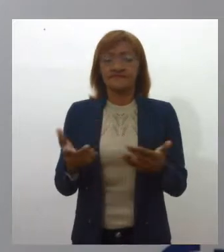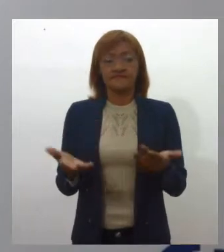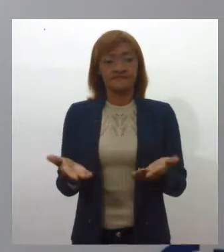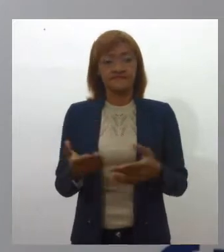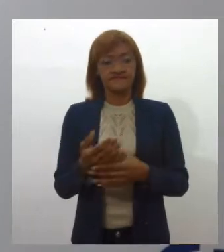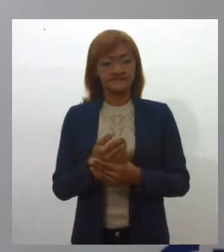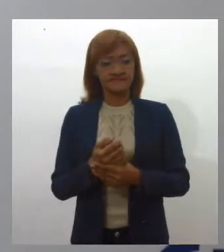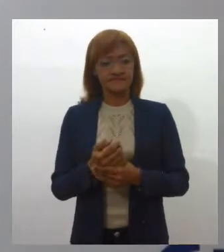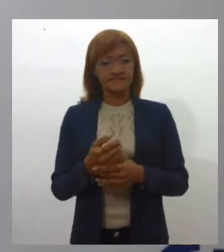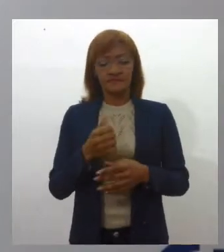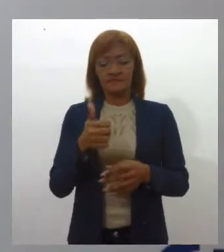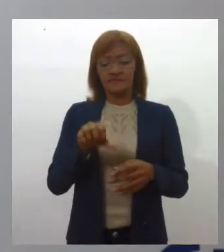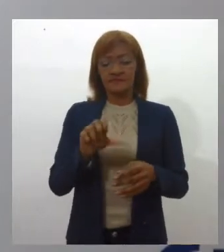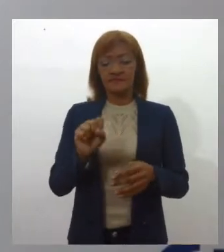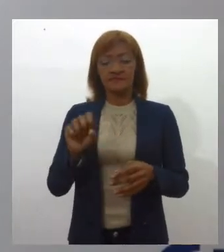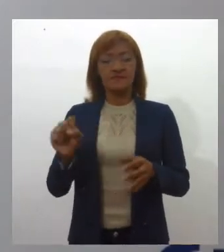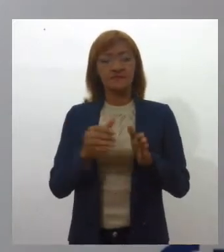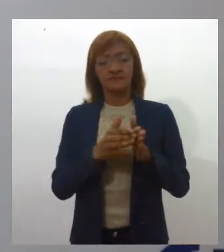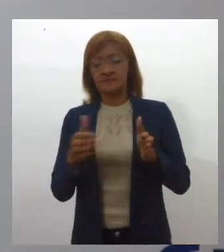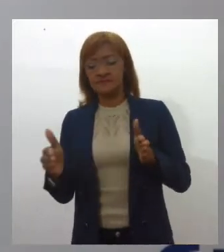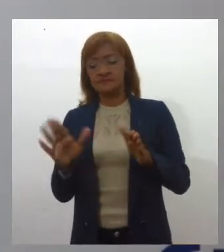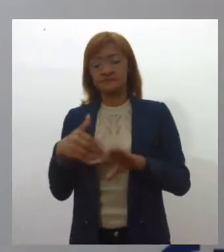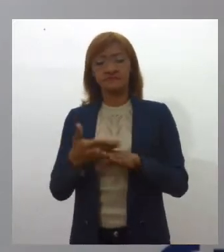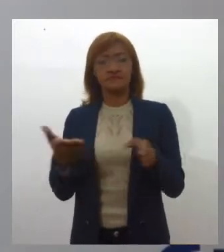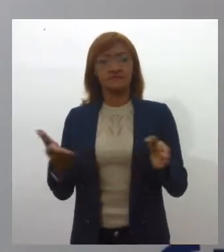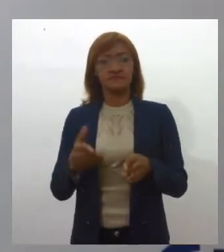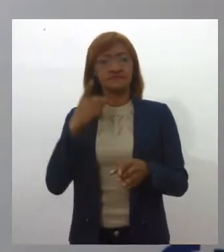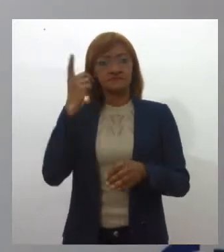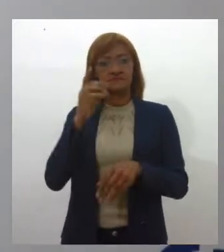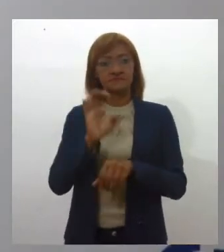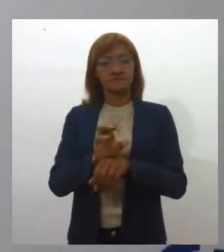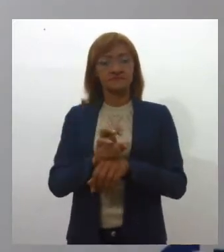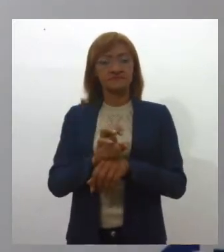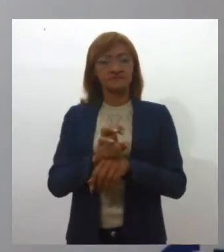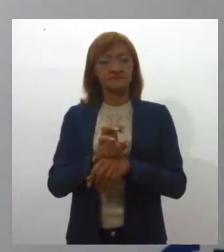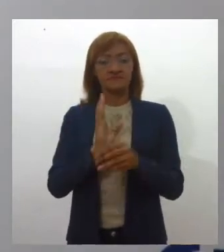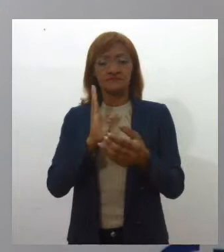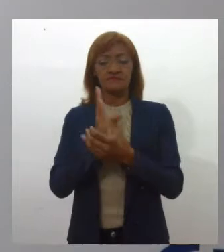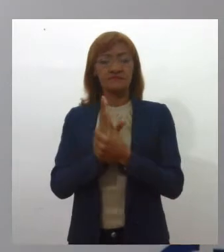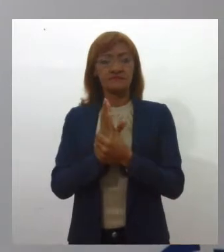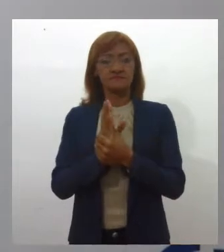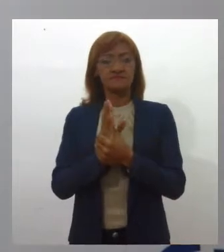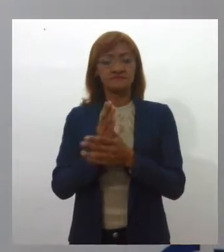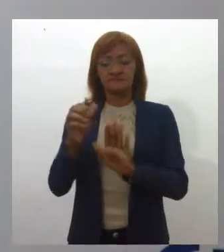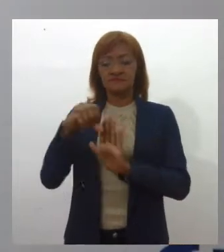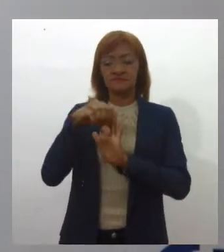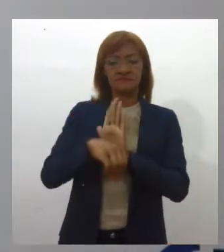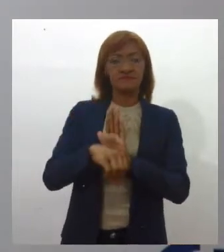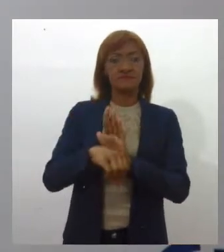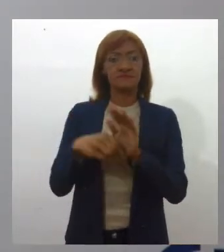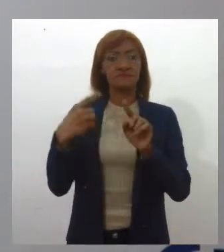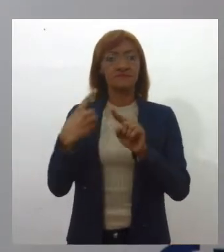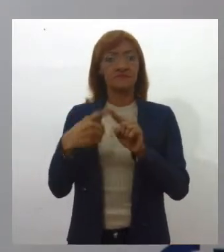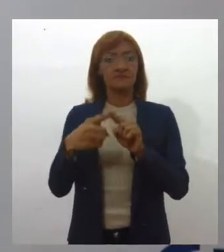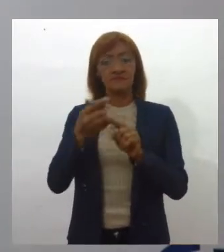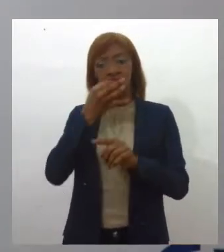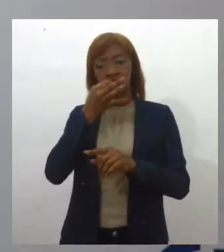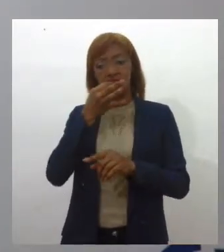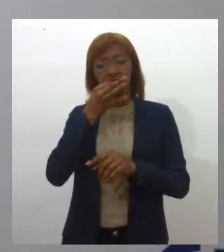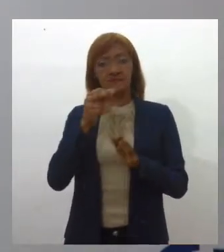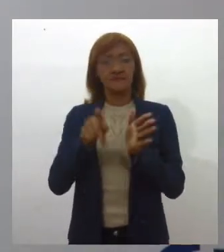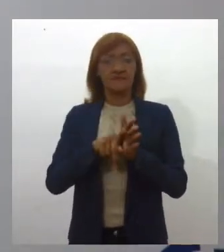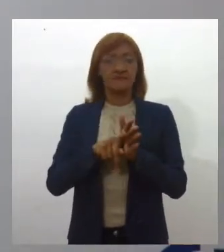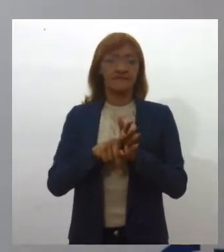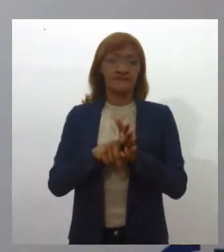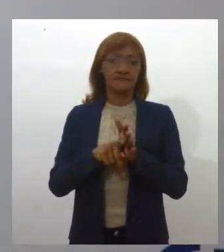de 1988 para cá, eu não me recordo de um deputado estadual estar respondendo a um crime por uma opinião. Nós